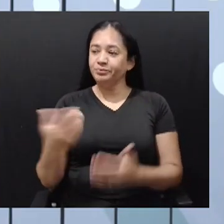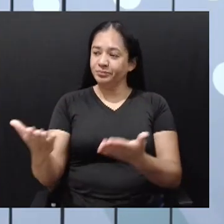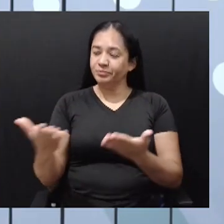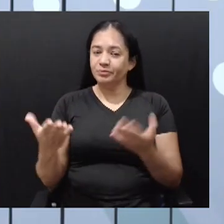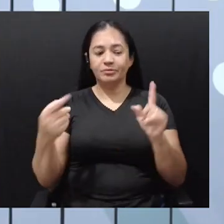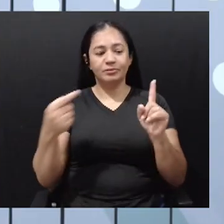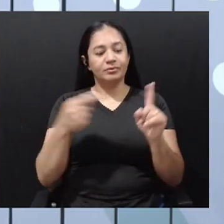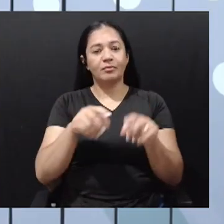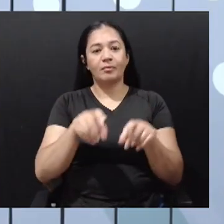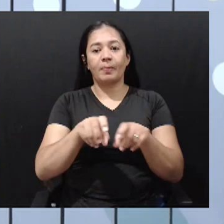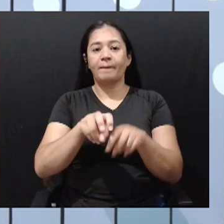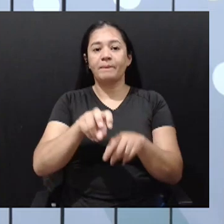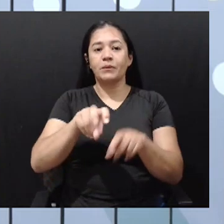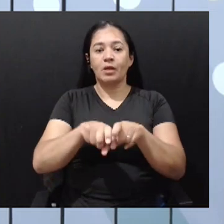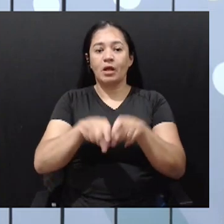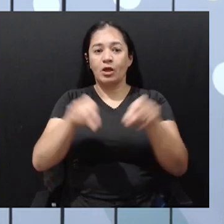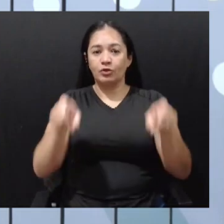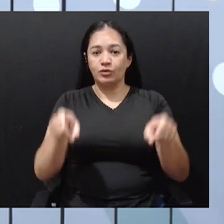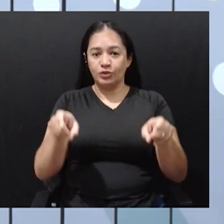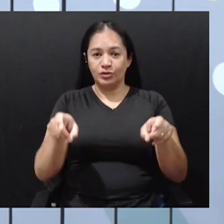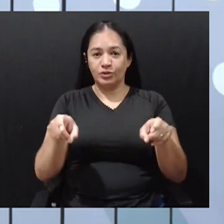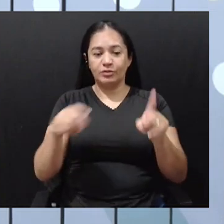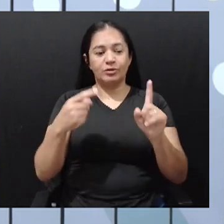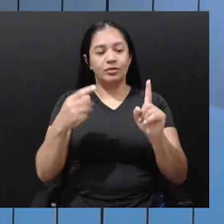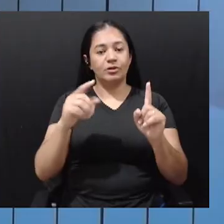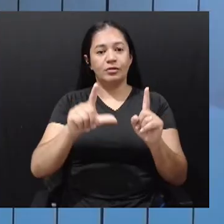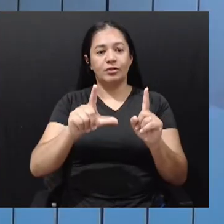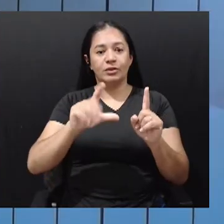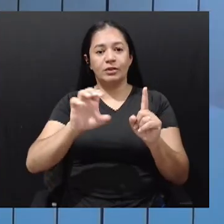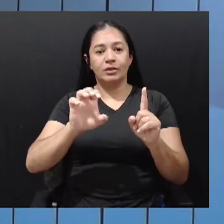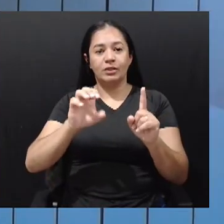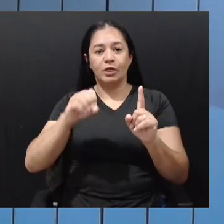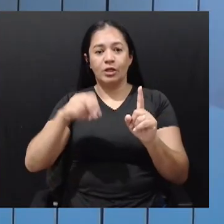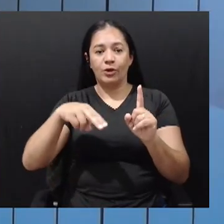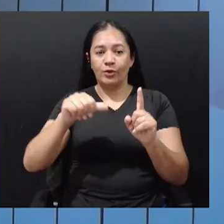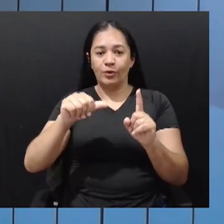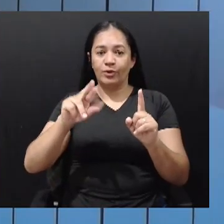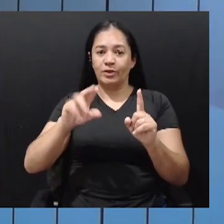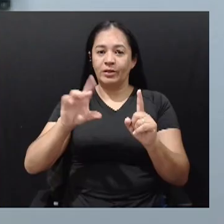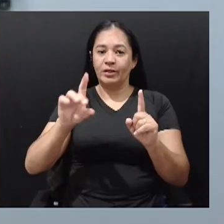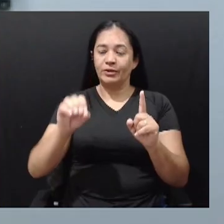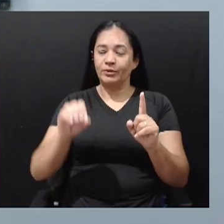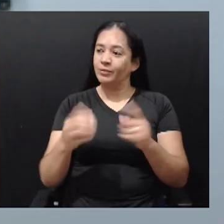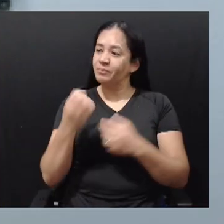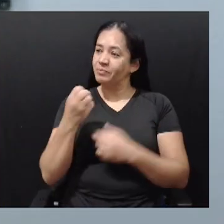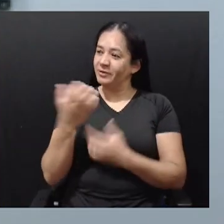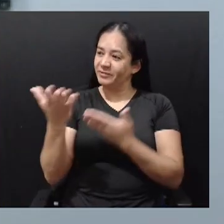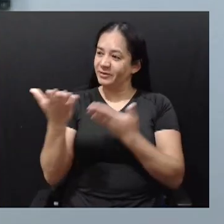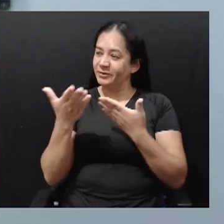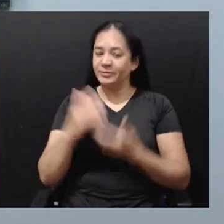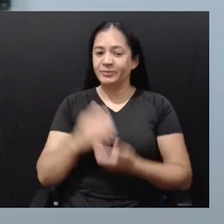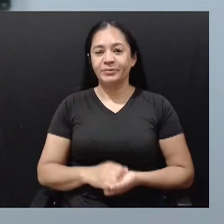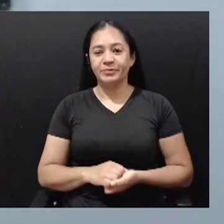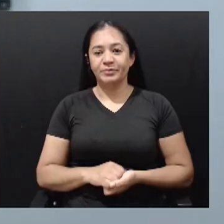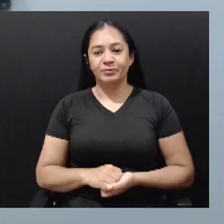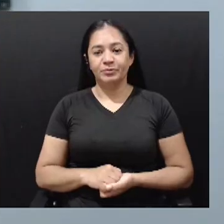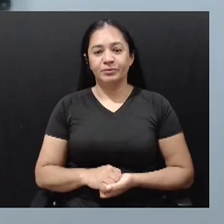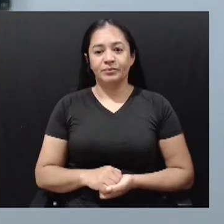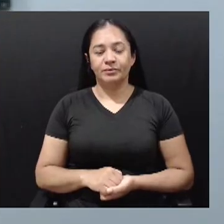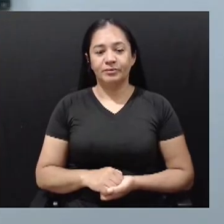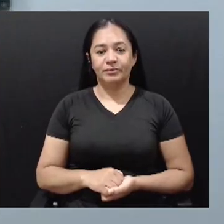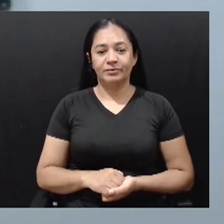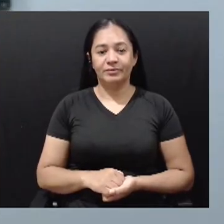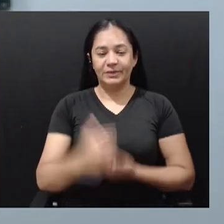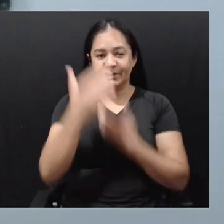e obstetra Leonardo Gobira. Seja muito bem-vindo, Leonardo. Grato aí pela oportunidade